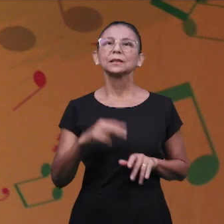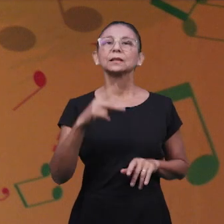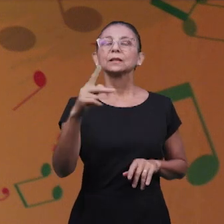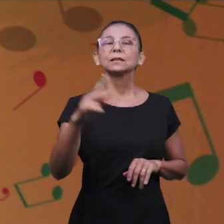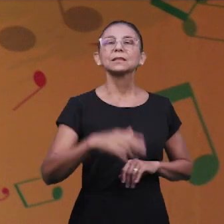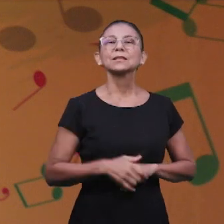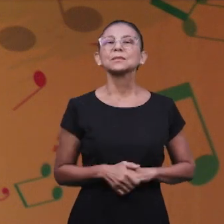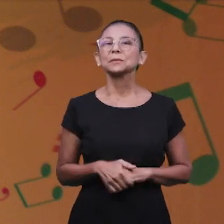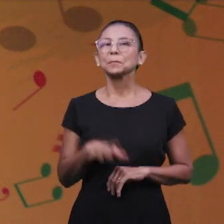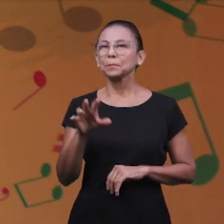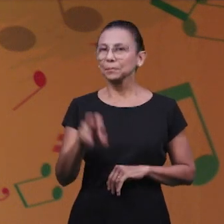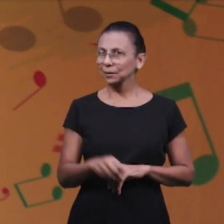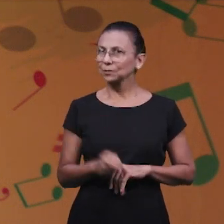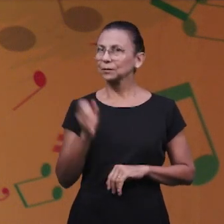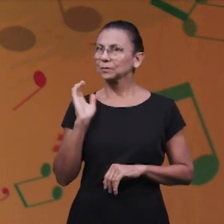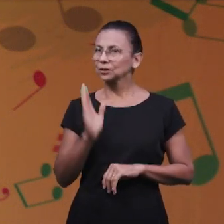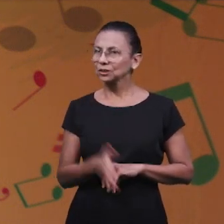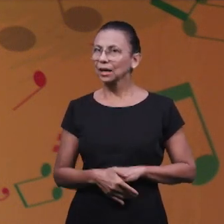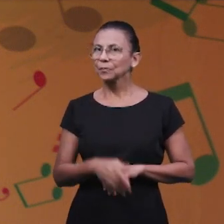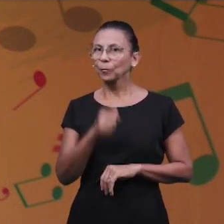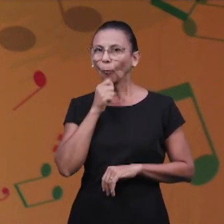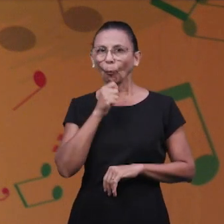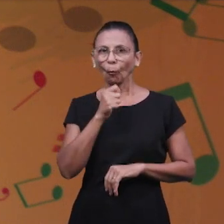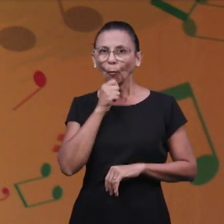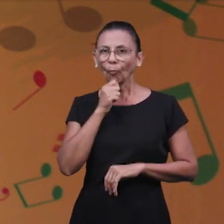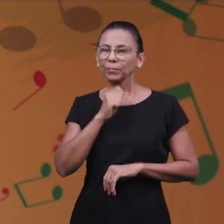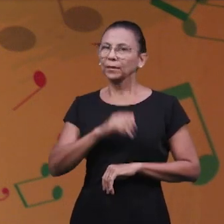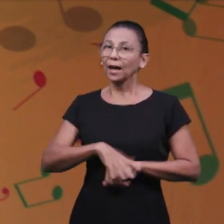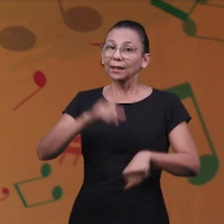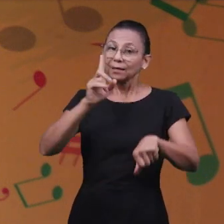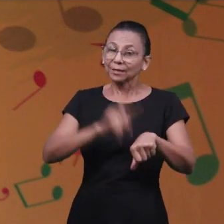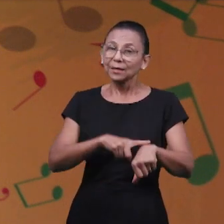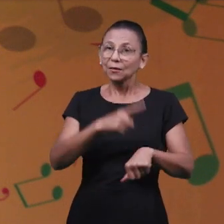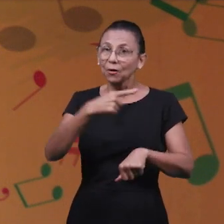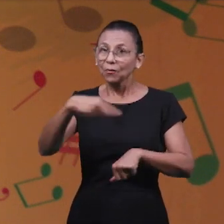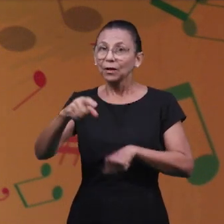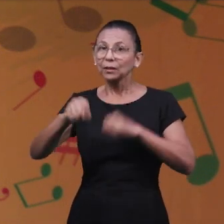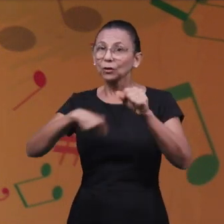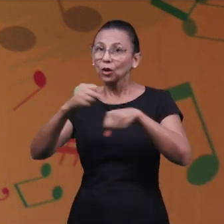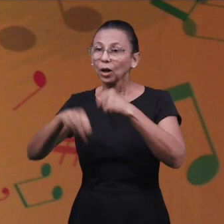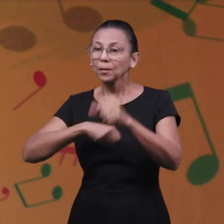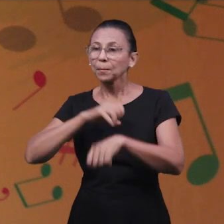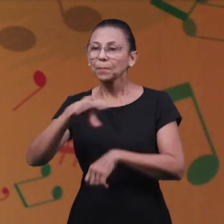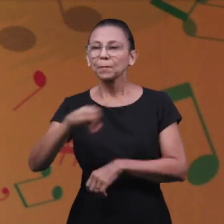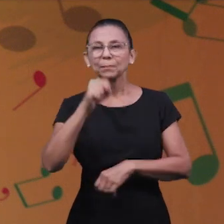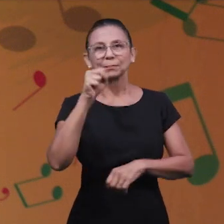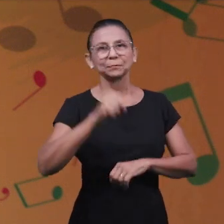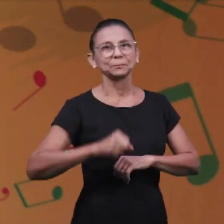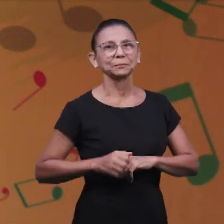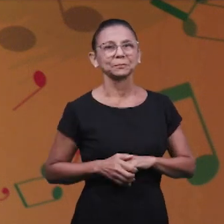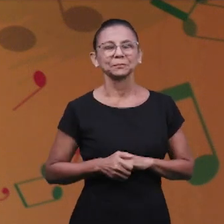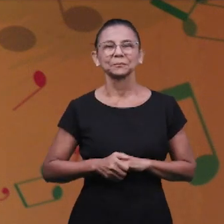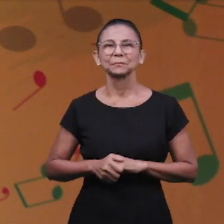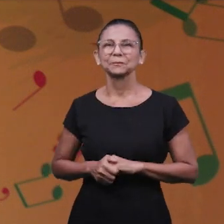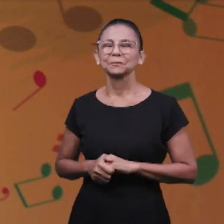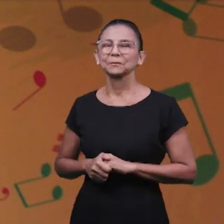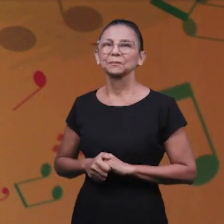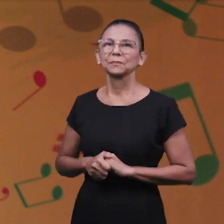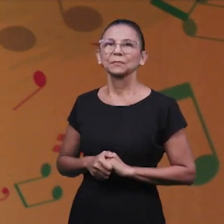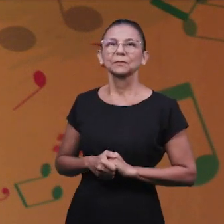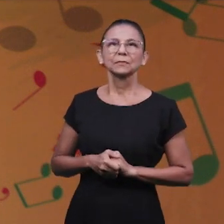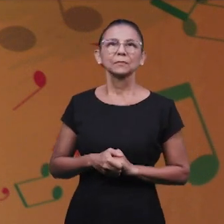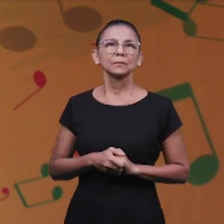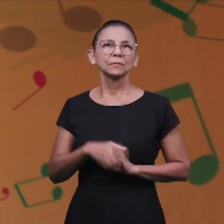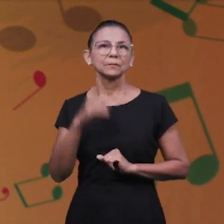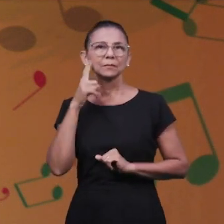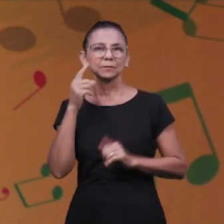seu ladinho? Se ainda não estiver, dá tempo de você correr e pegar. Agora vamos direto